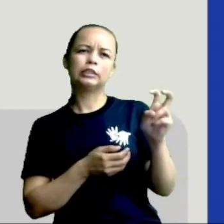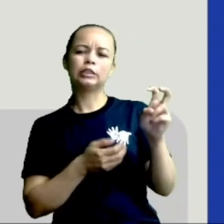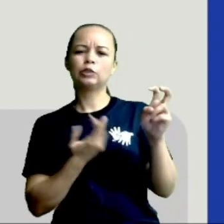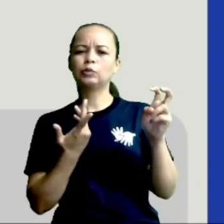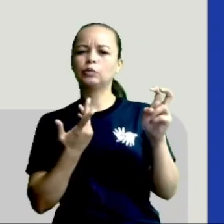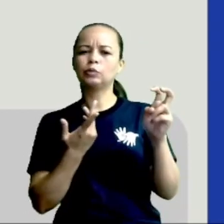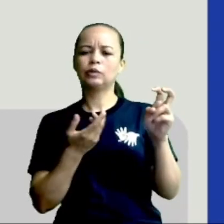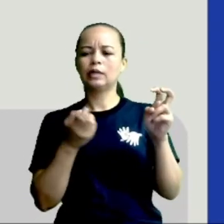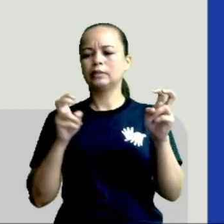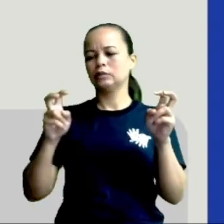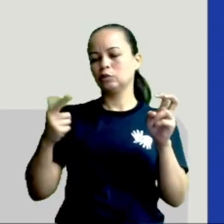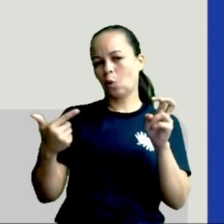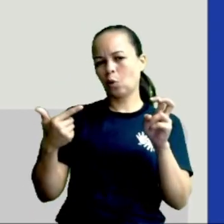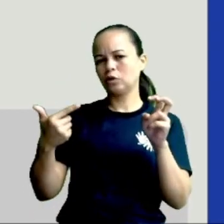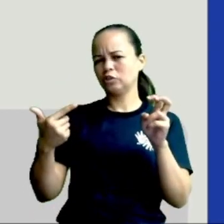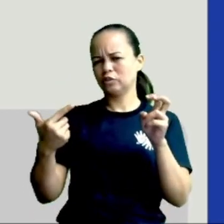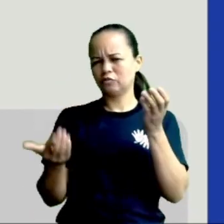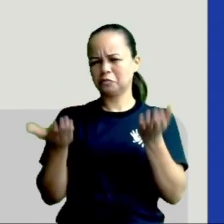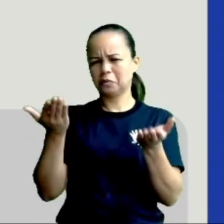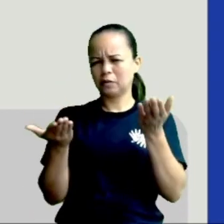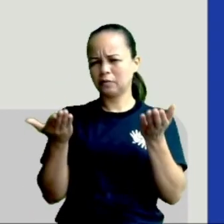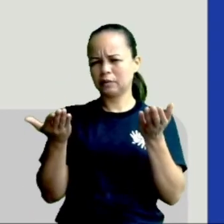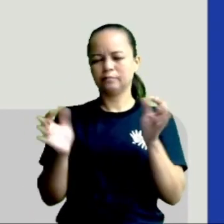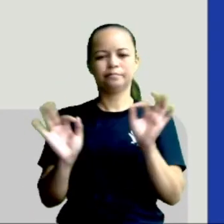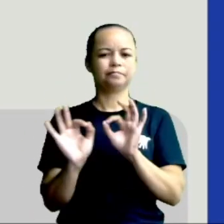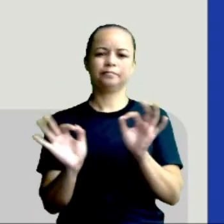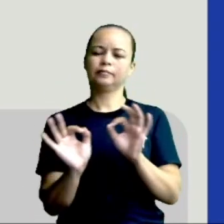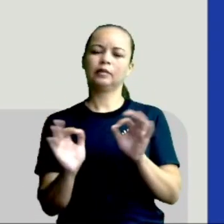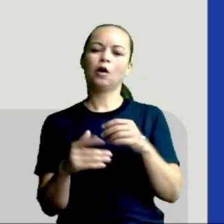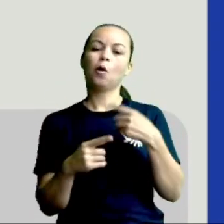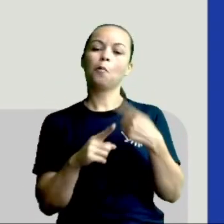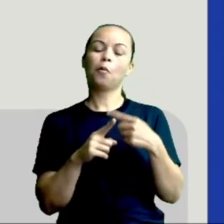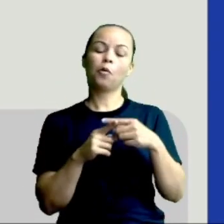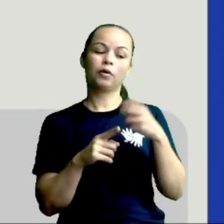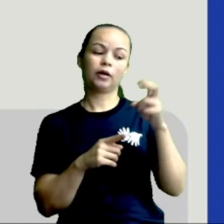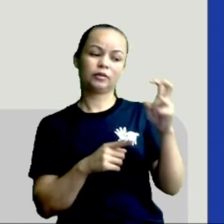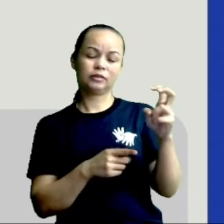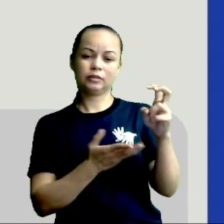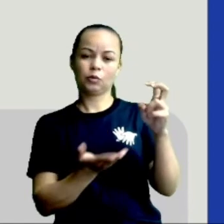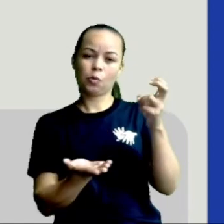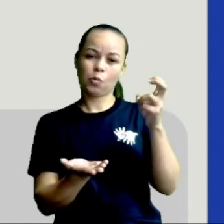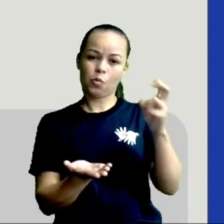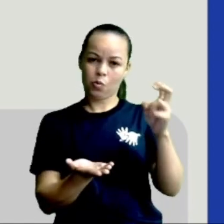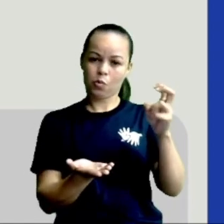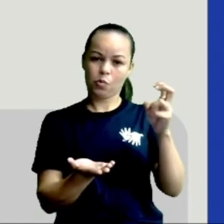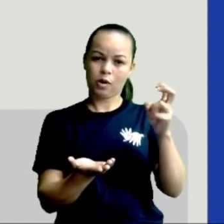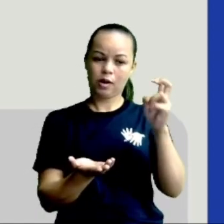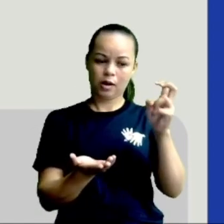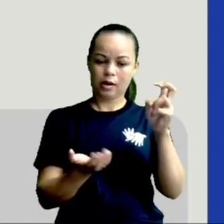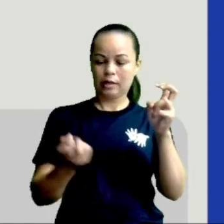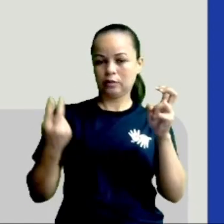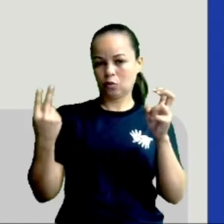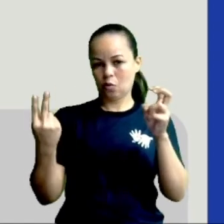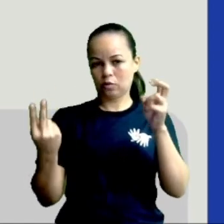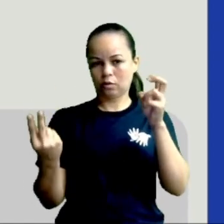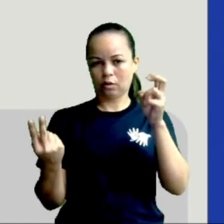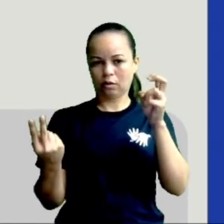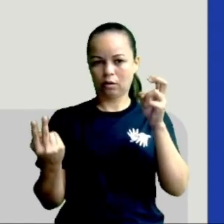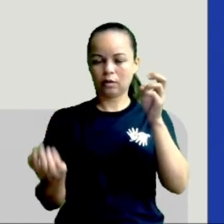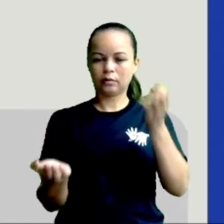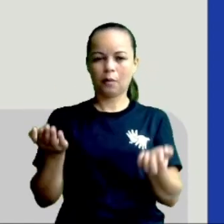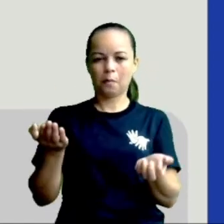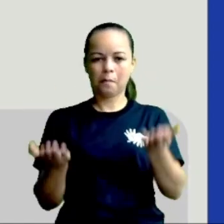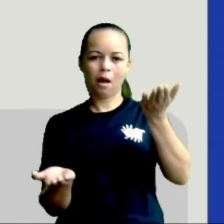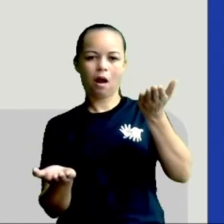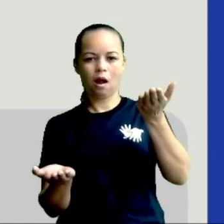lado é que hoje o outro é bom manter o equilíbrio não porque um lado vai ficar feito aquela balança que a gente viu é um